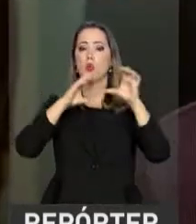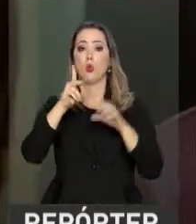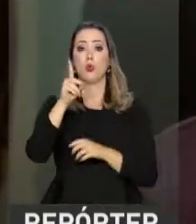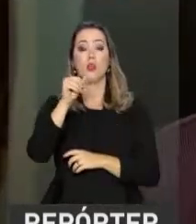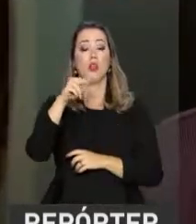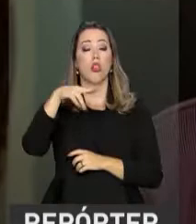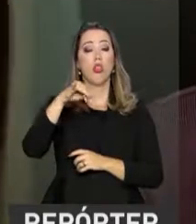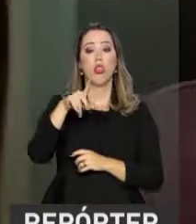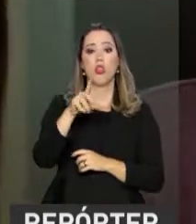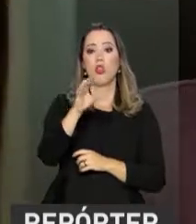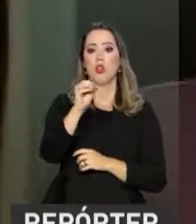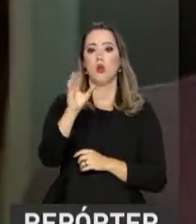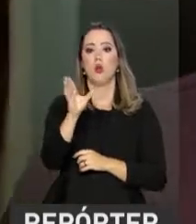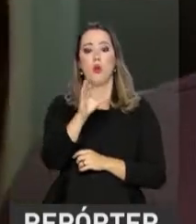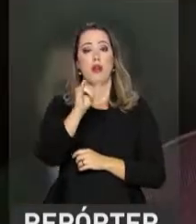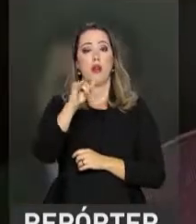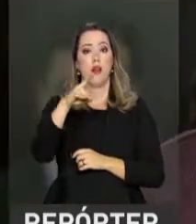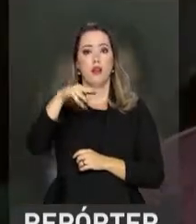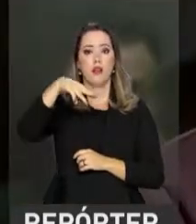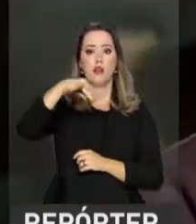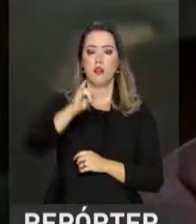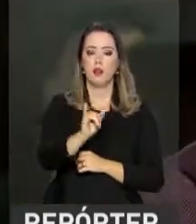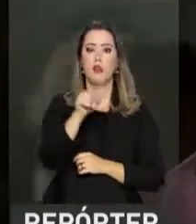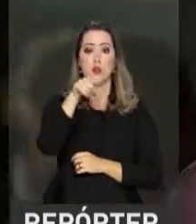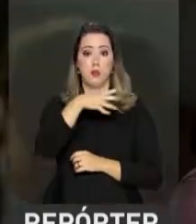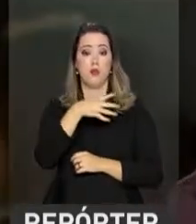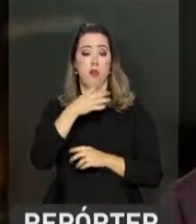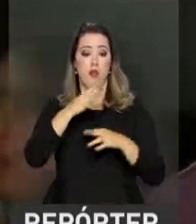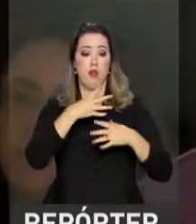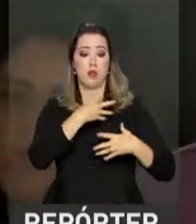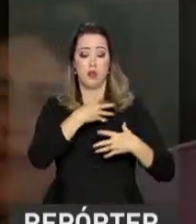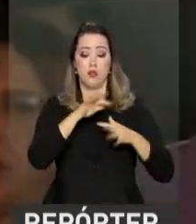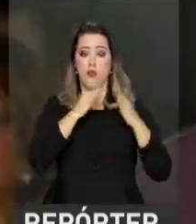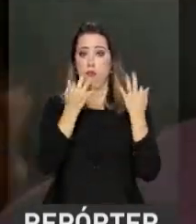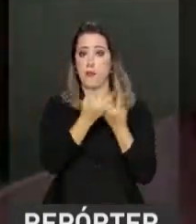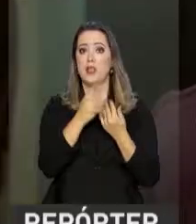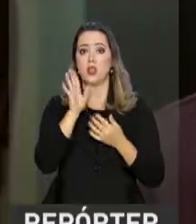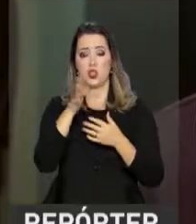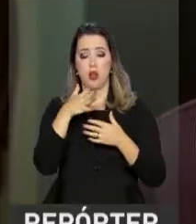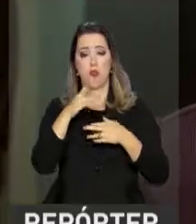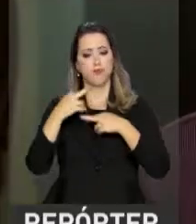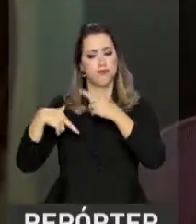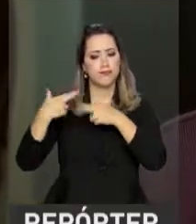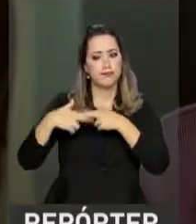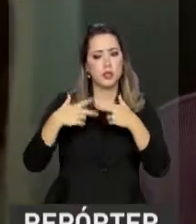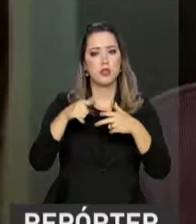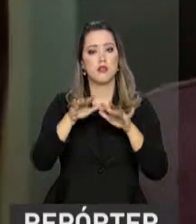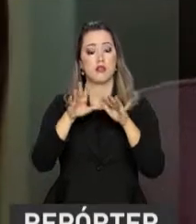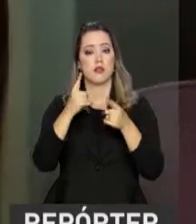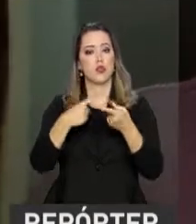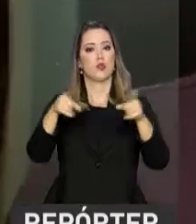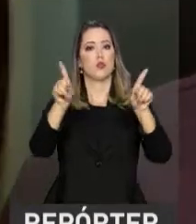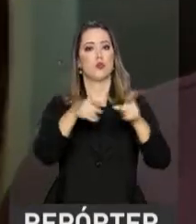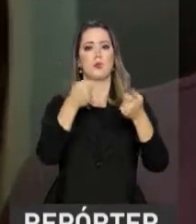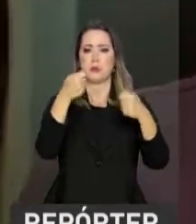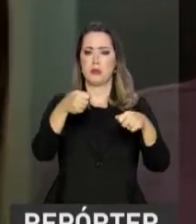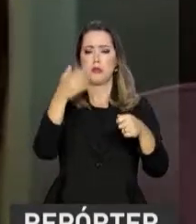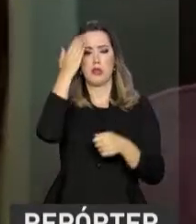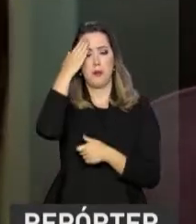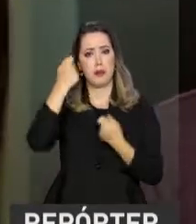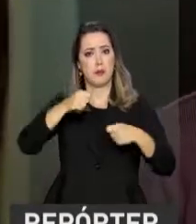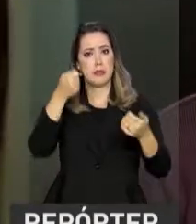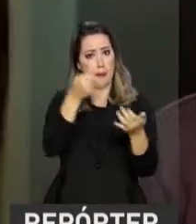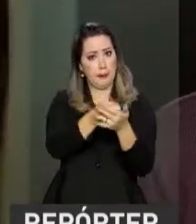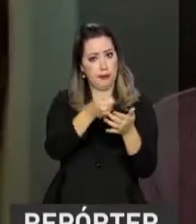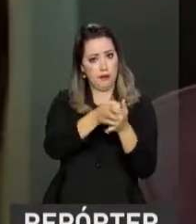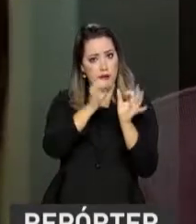segue fazendo fãs mundo afora. De família de músicos, ele conhece bem a importância da justa recompensa